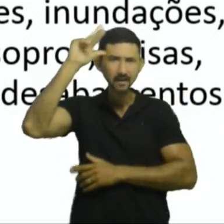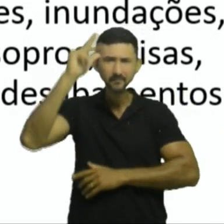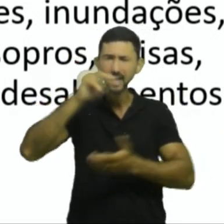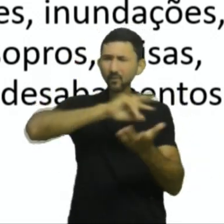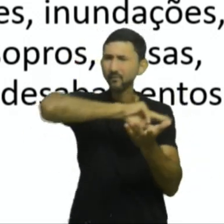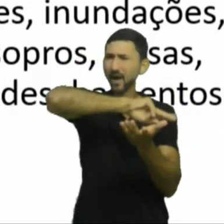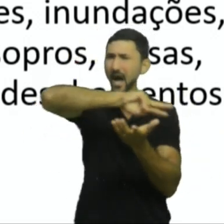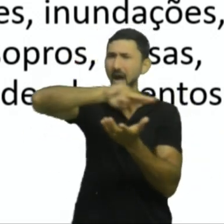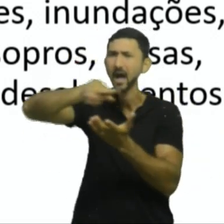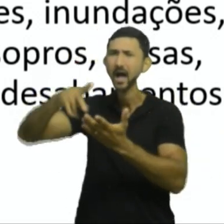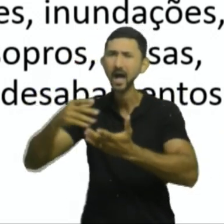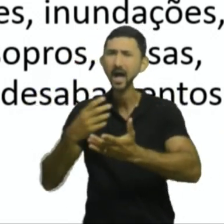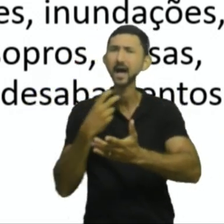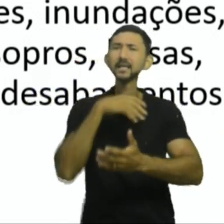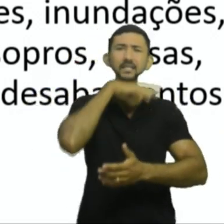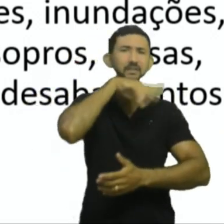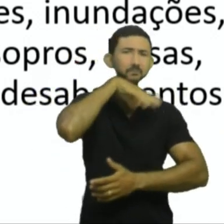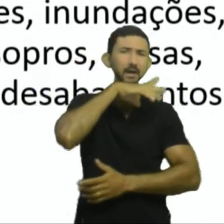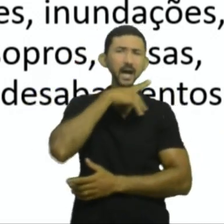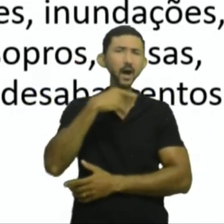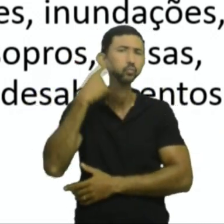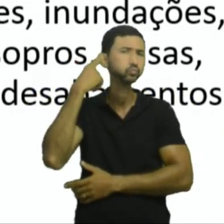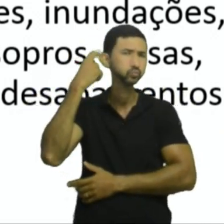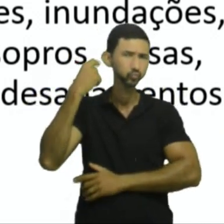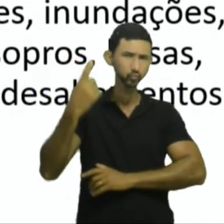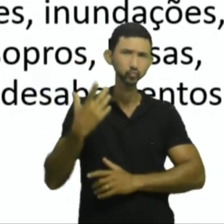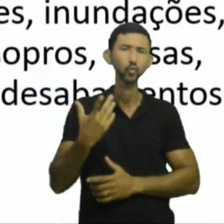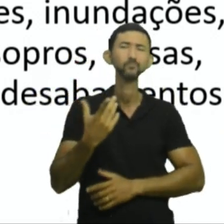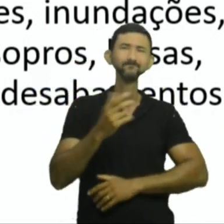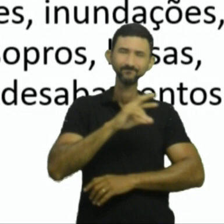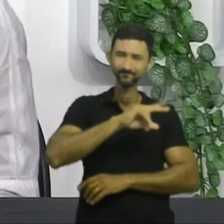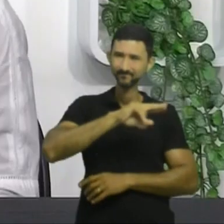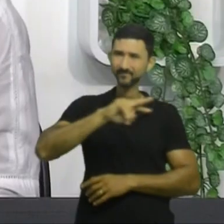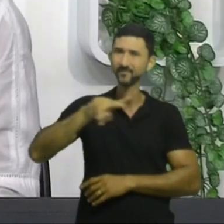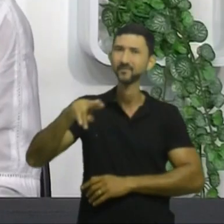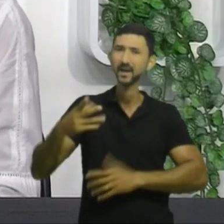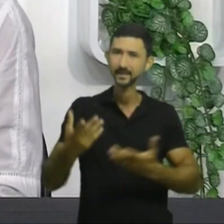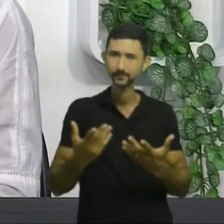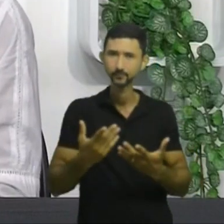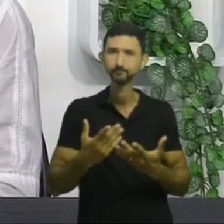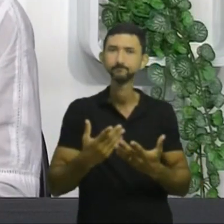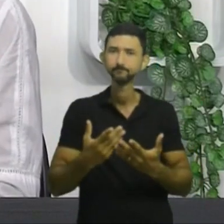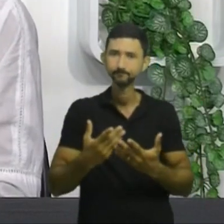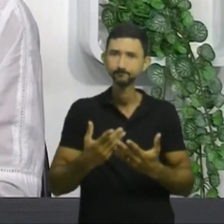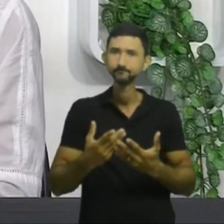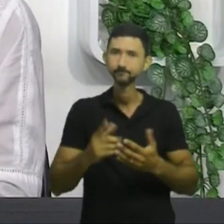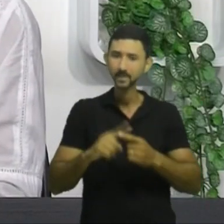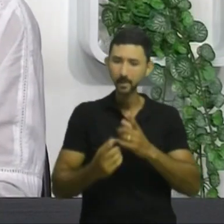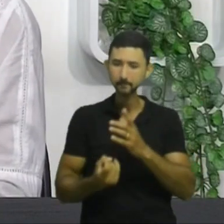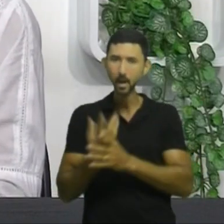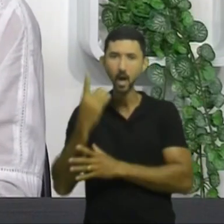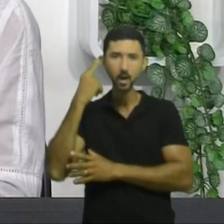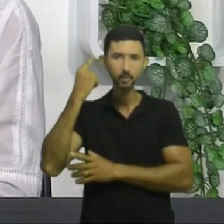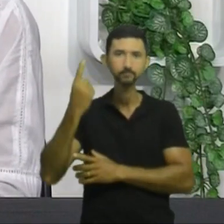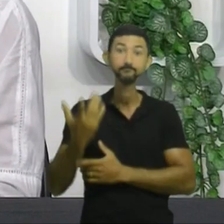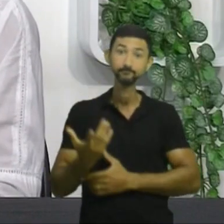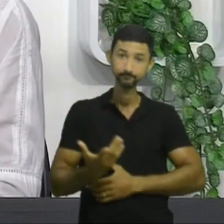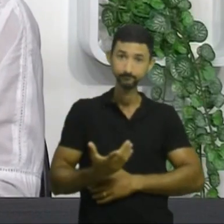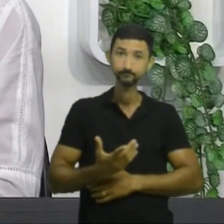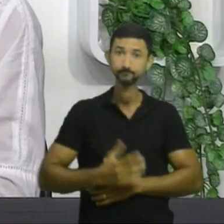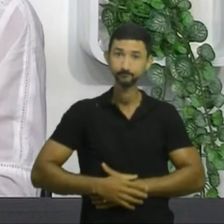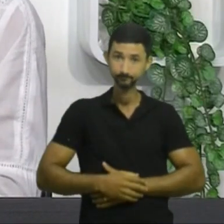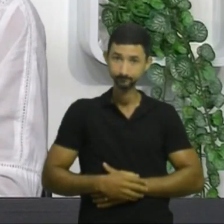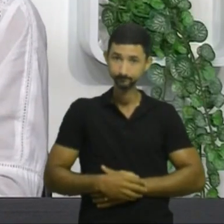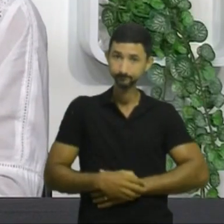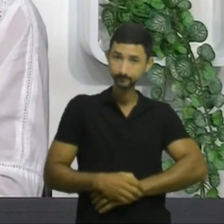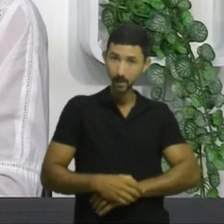muitas outras formas. Eles têm de nos mostrar que eles também produzem sons. Tudo bem? E